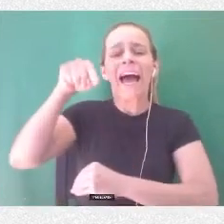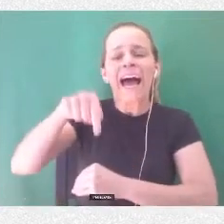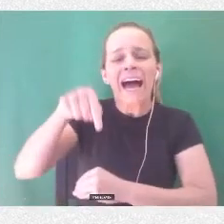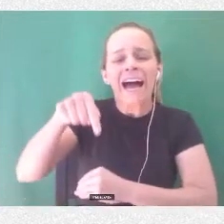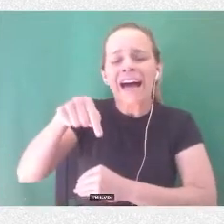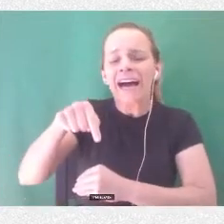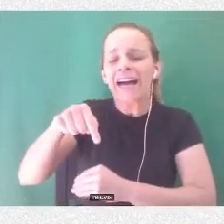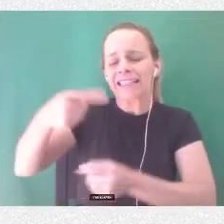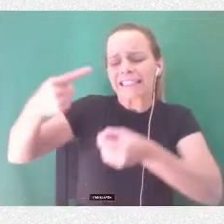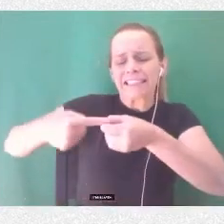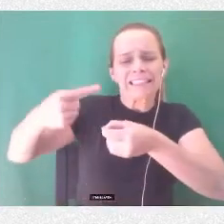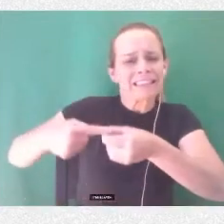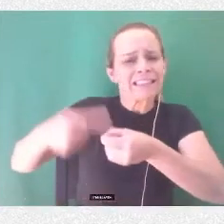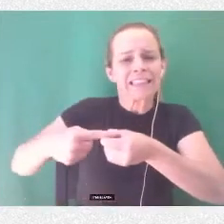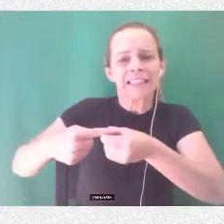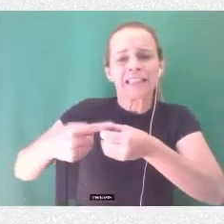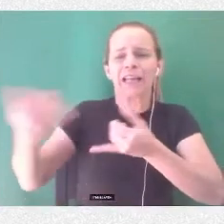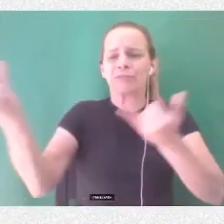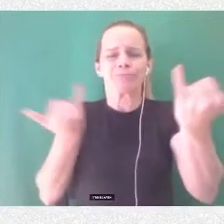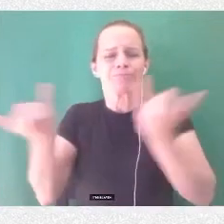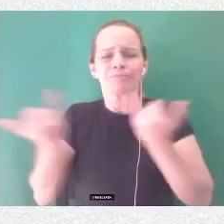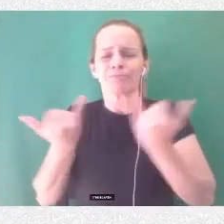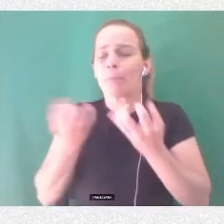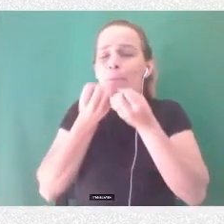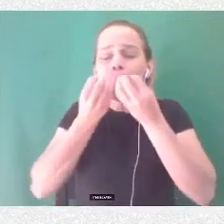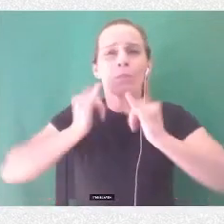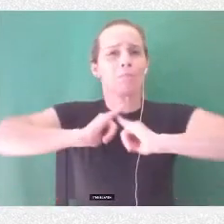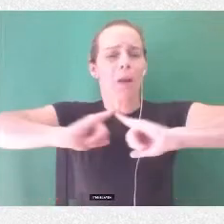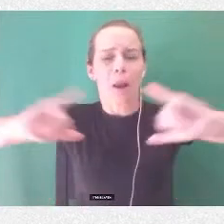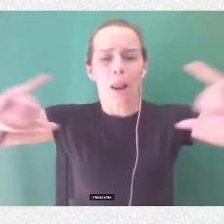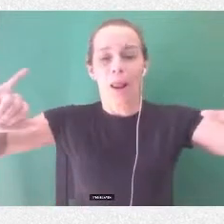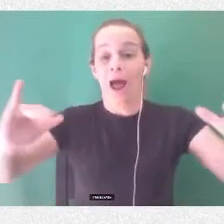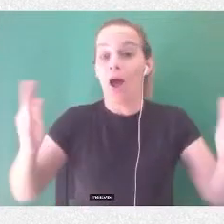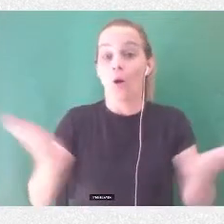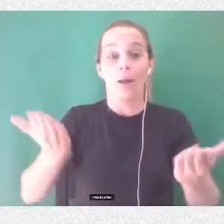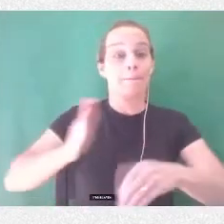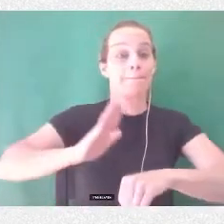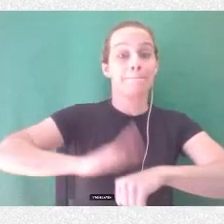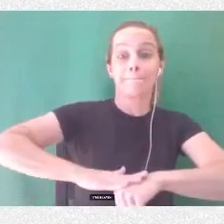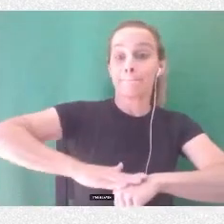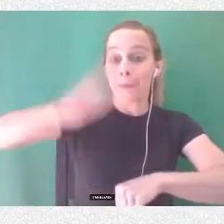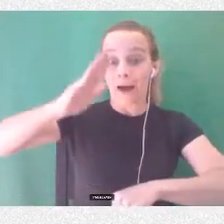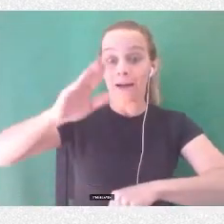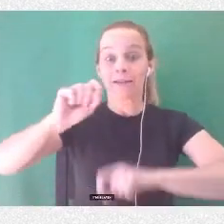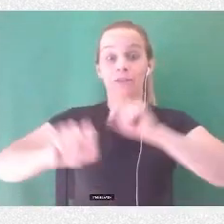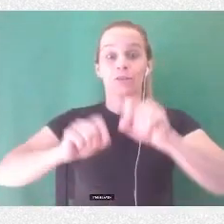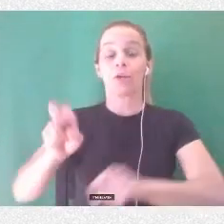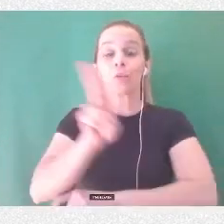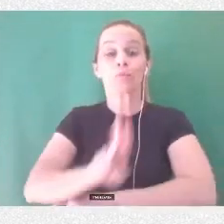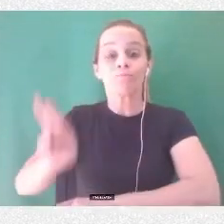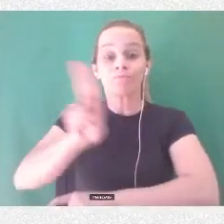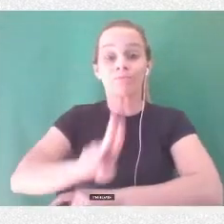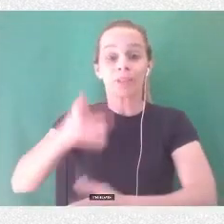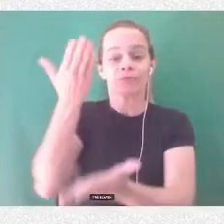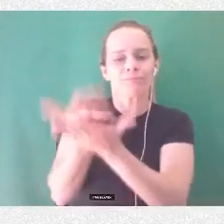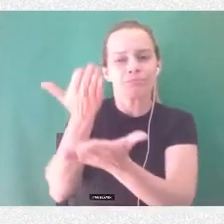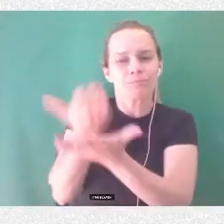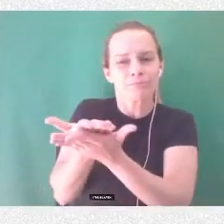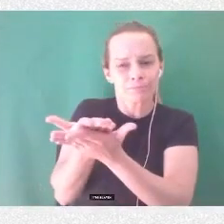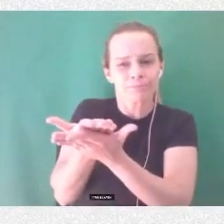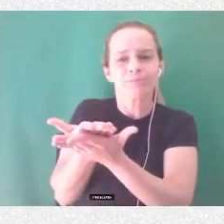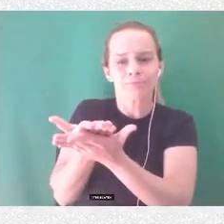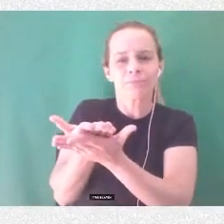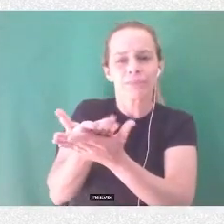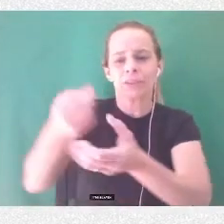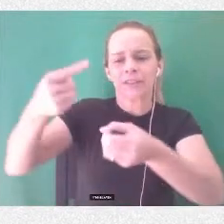que tanta notícia boa dá, e agora, mais ainda, servindo como base de estudos observacionais de